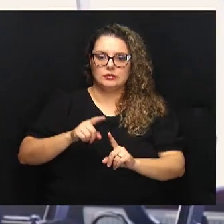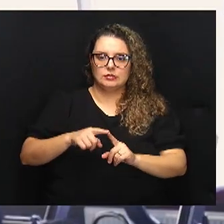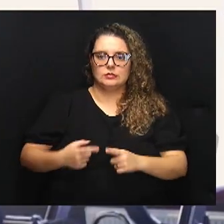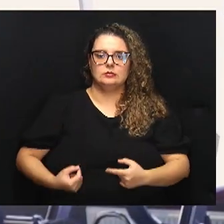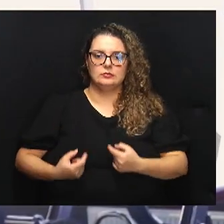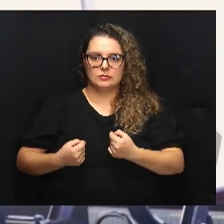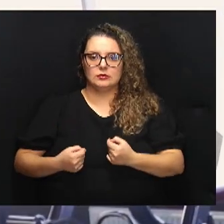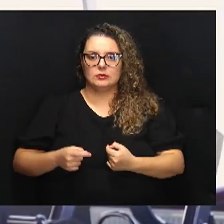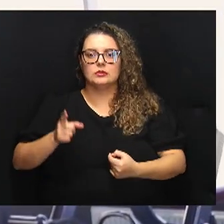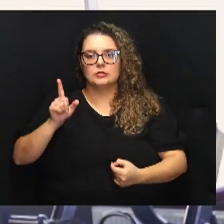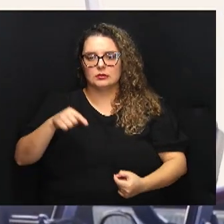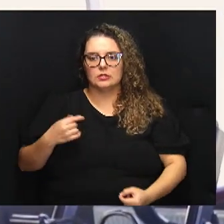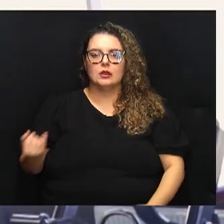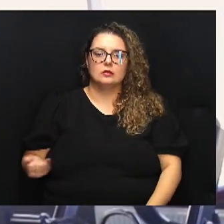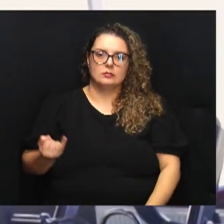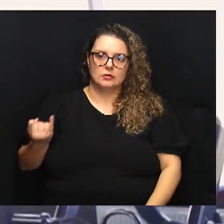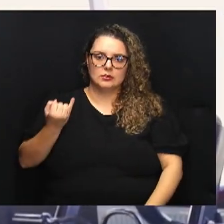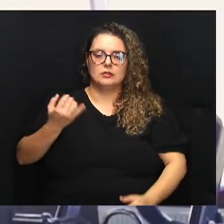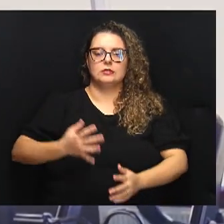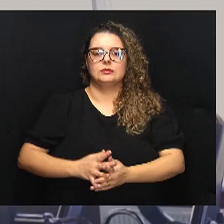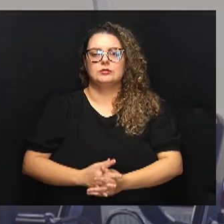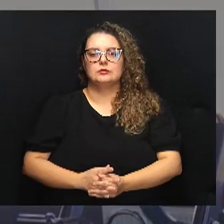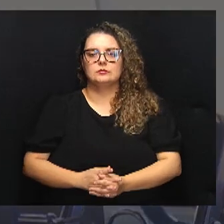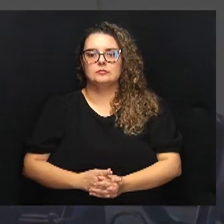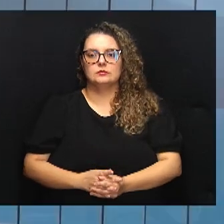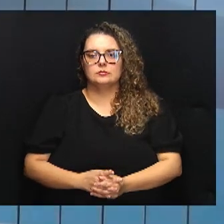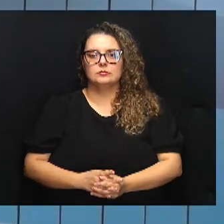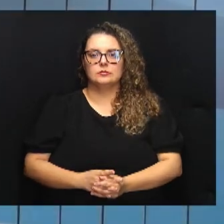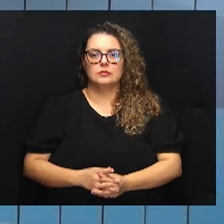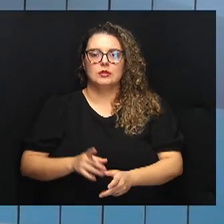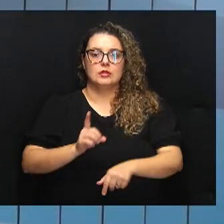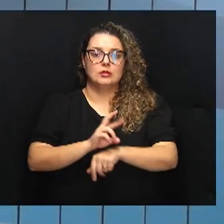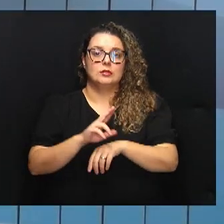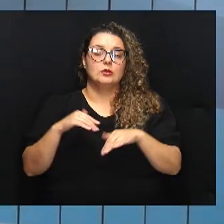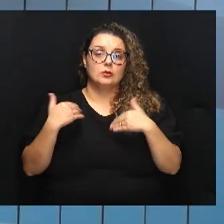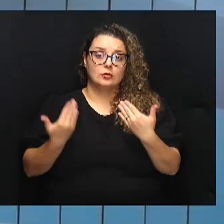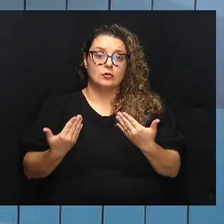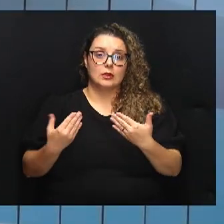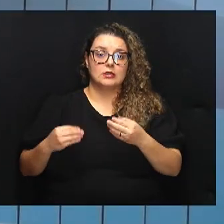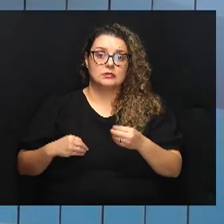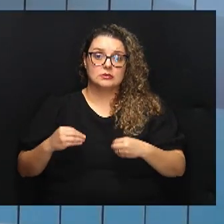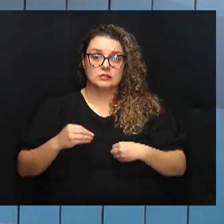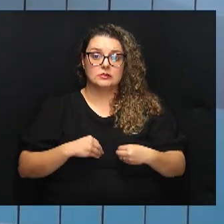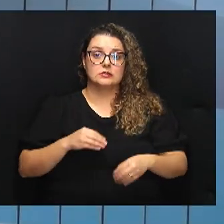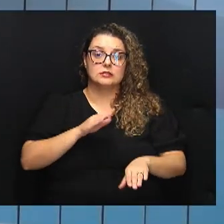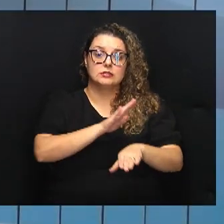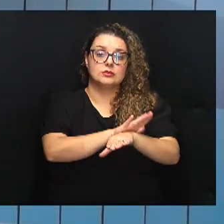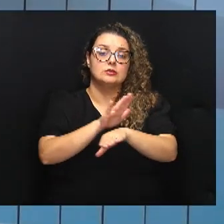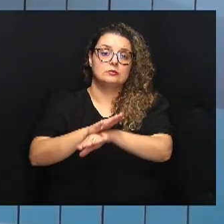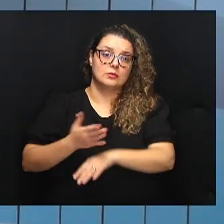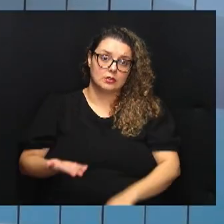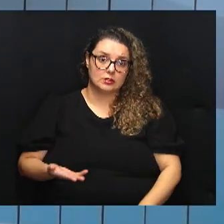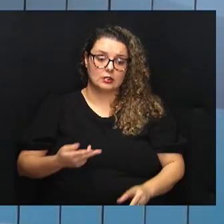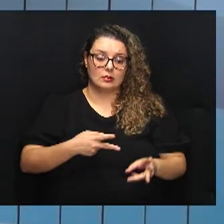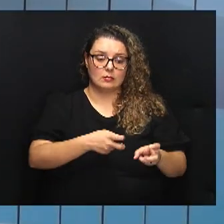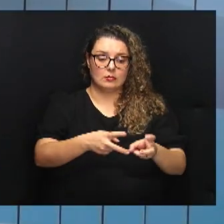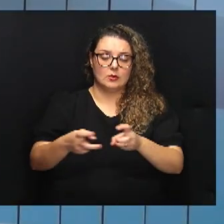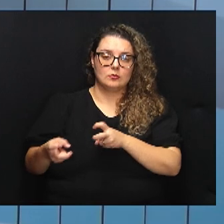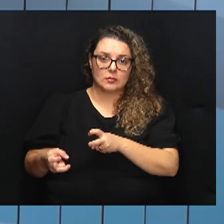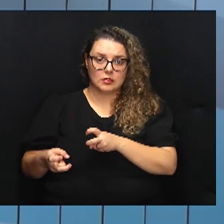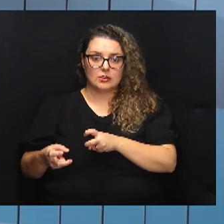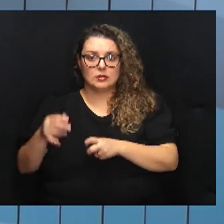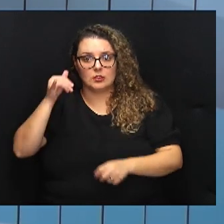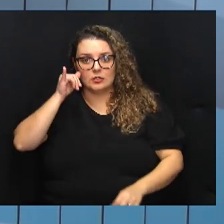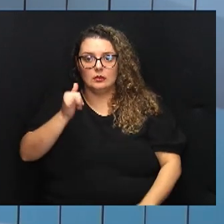é realmente algo muito importante. E, doutor, quais exames que ajudam na detecção precoce